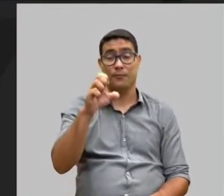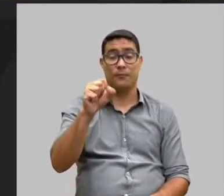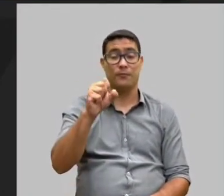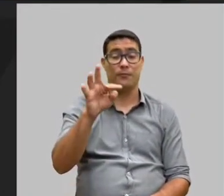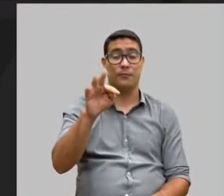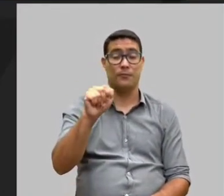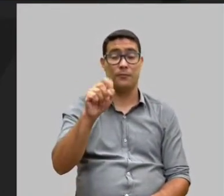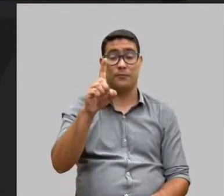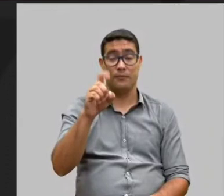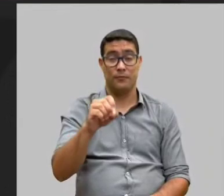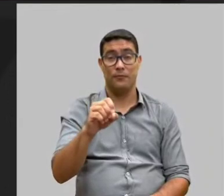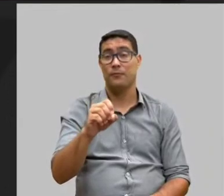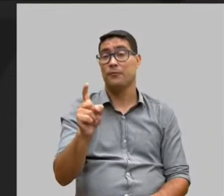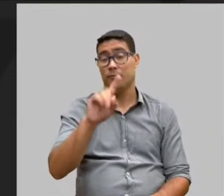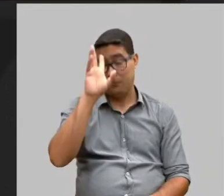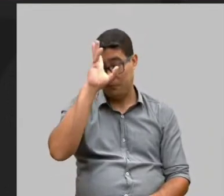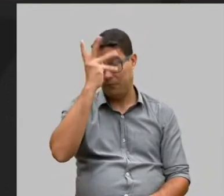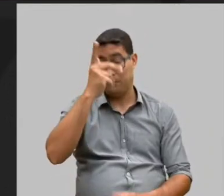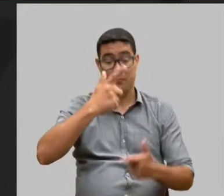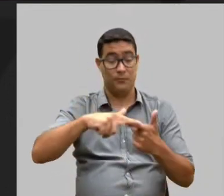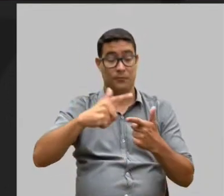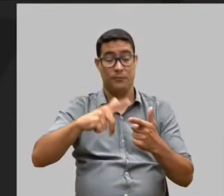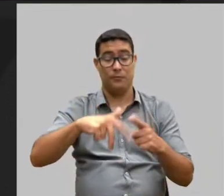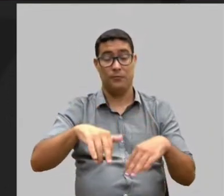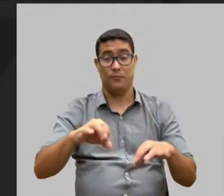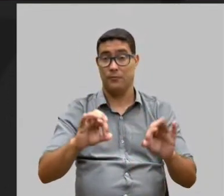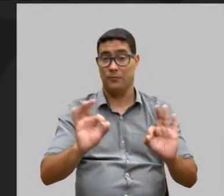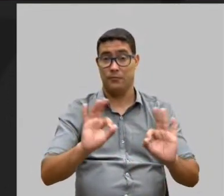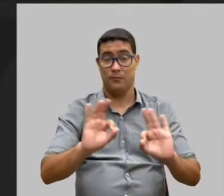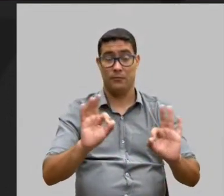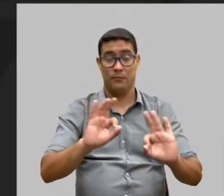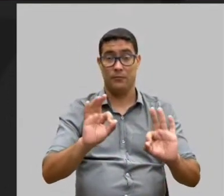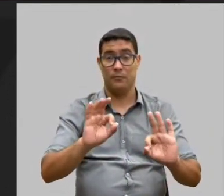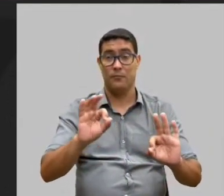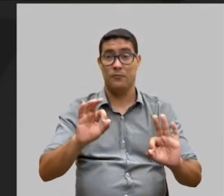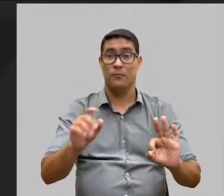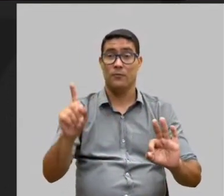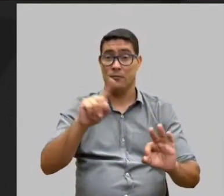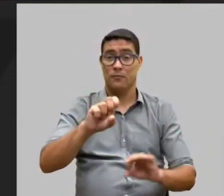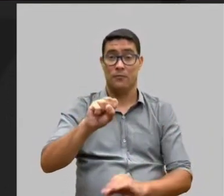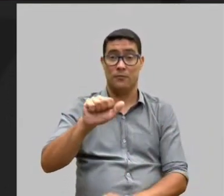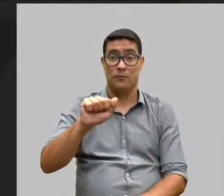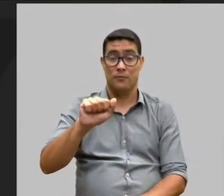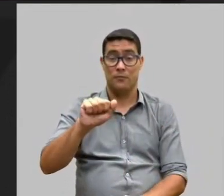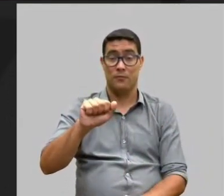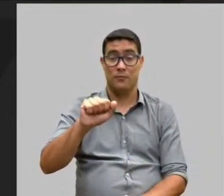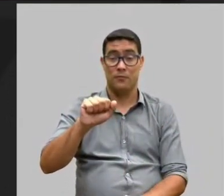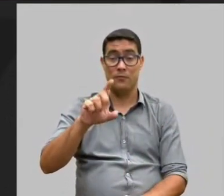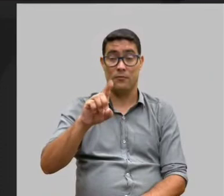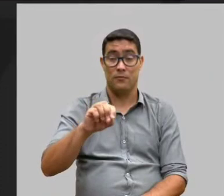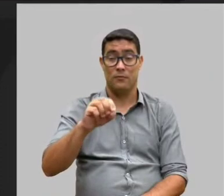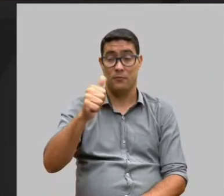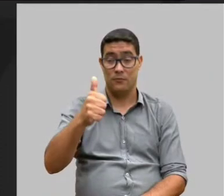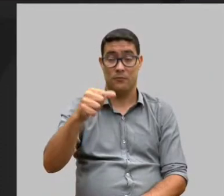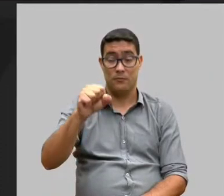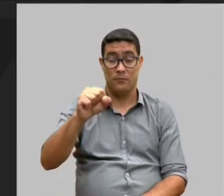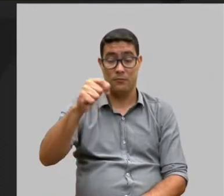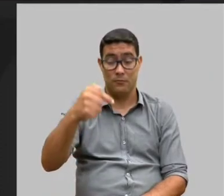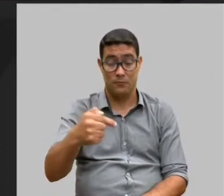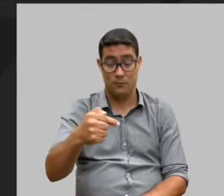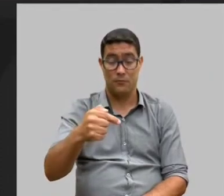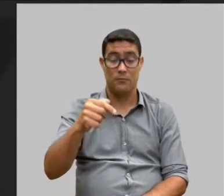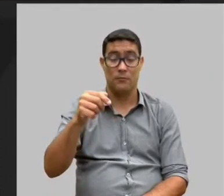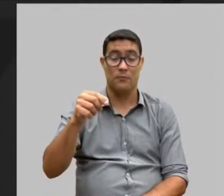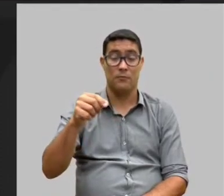rrf Você viu que não resolveu o problema e a dívida e saltou de 137 para 182 percentual